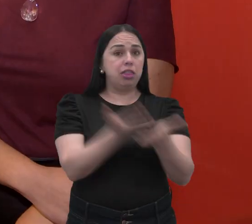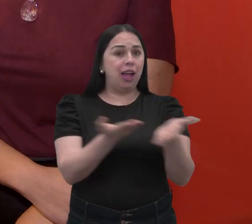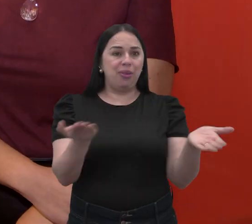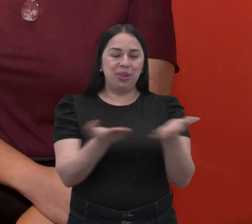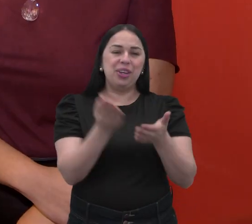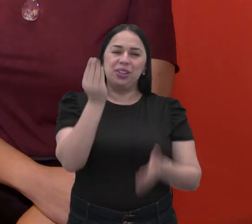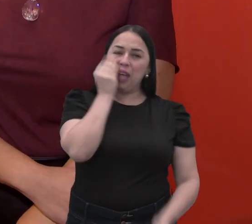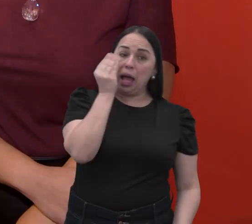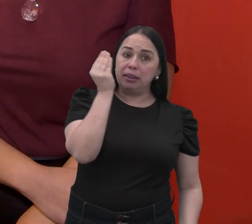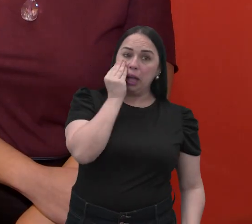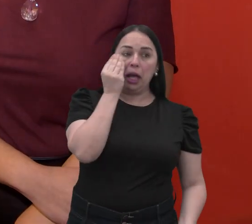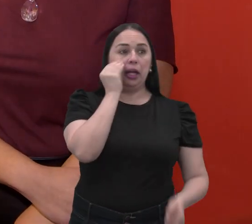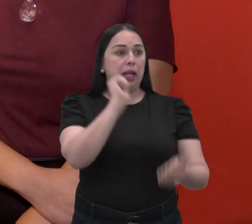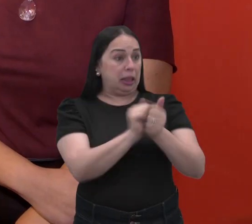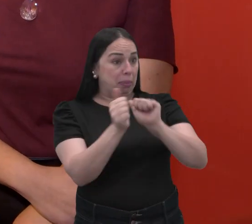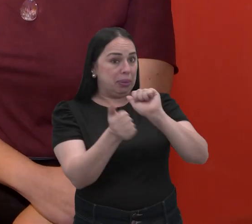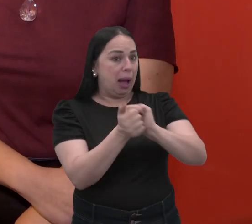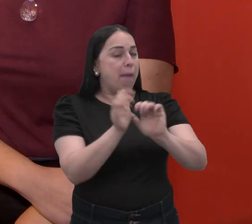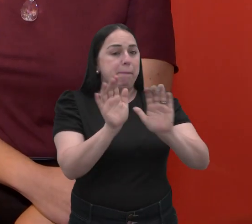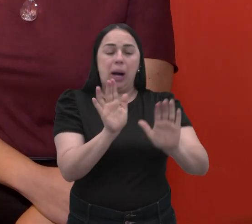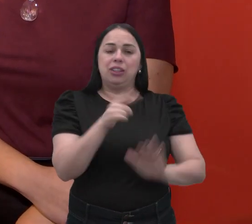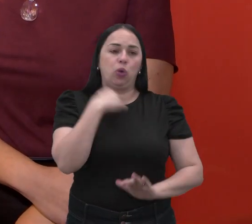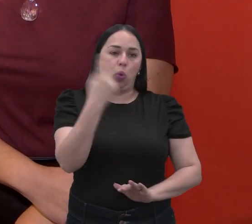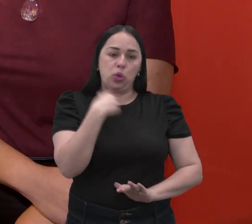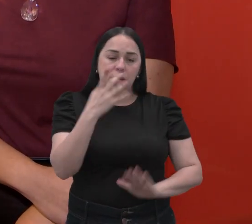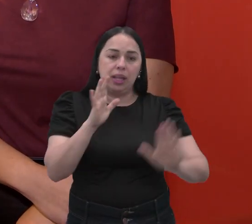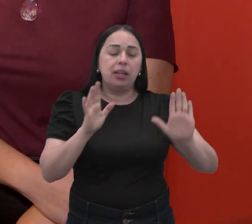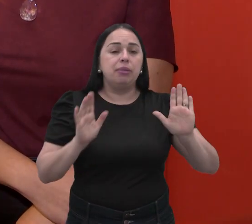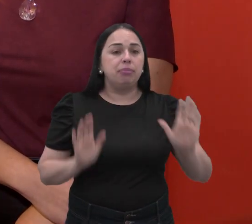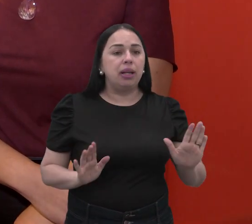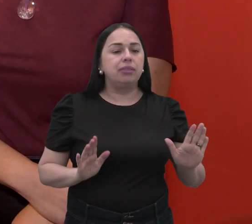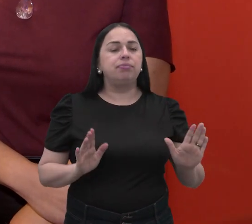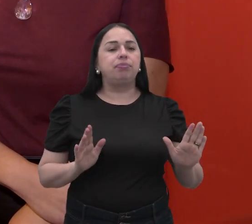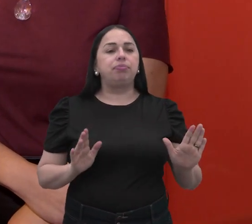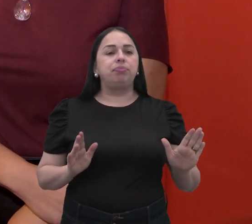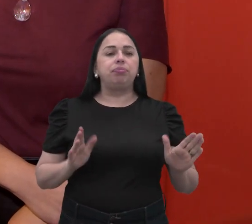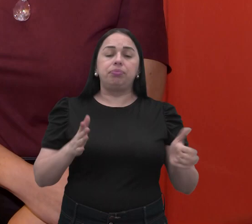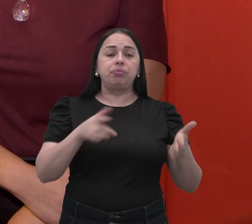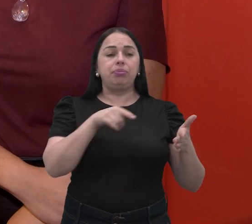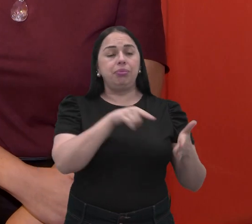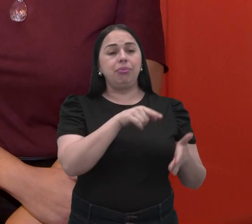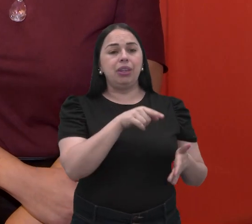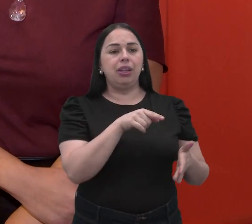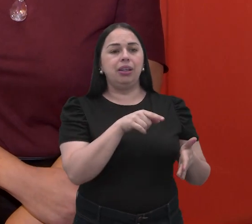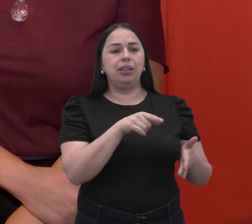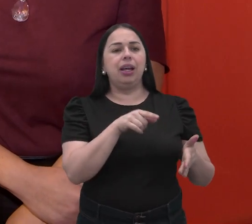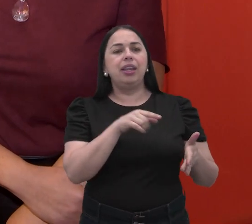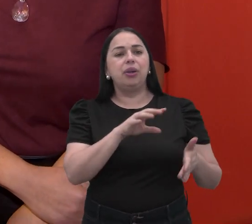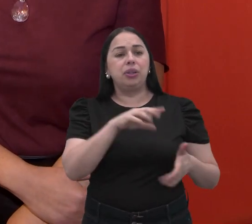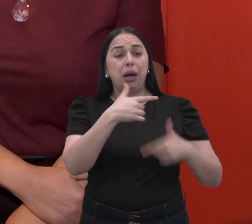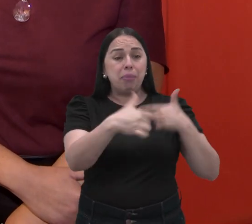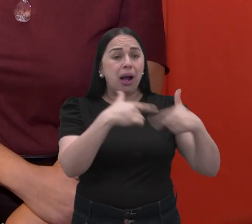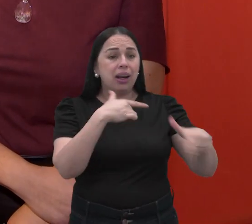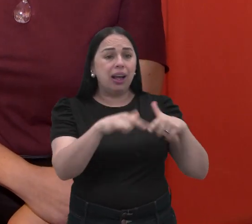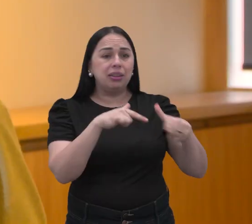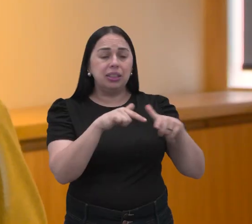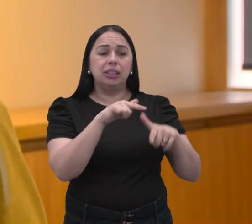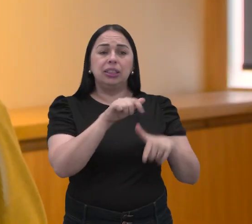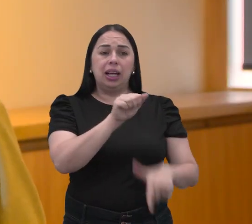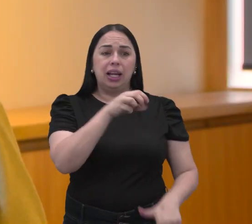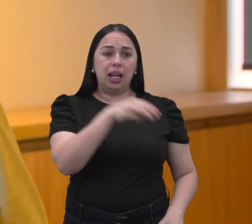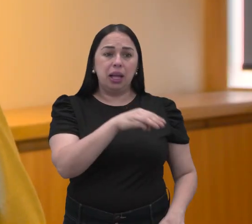até hoje. Eu tentei procurar outros caminhos para trabalhar isso. E eu fiquei naquele momento, com essa situação